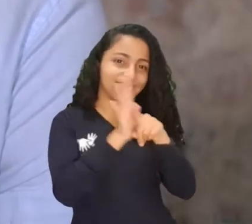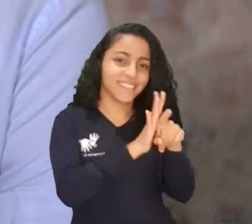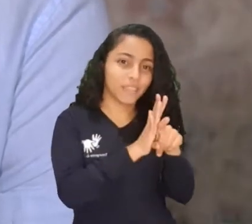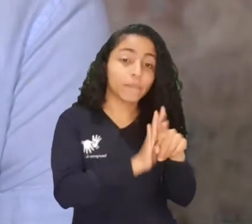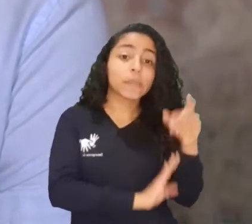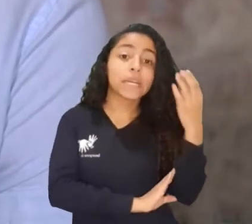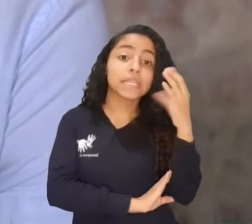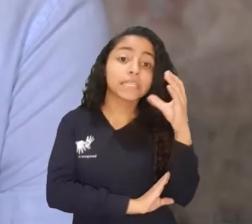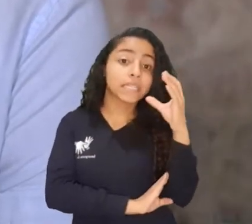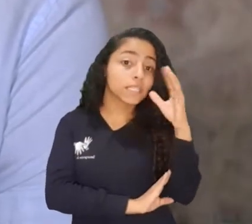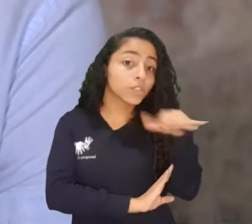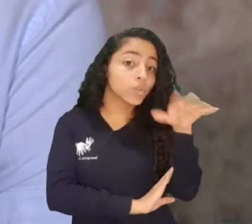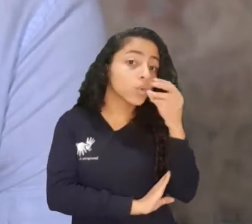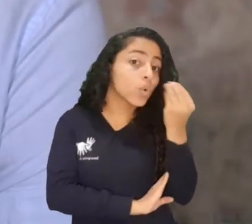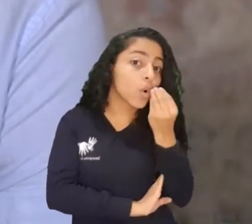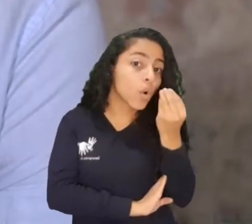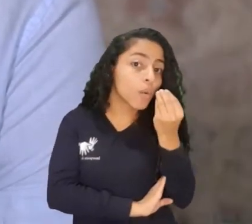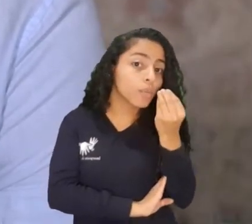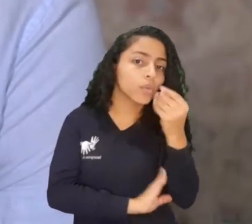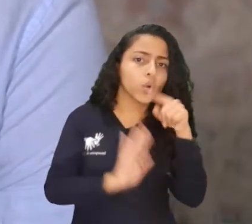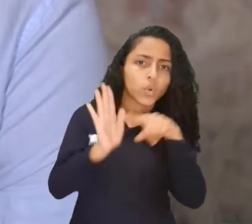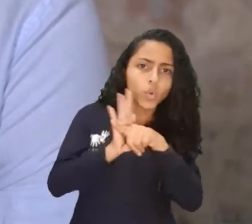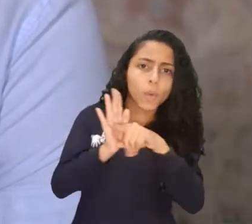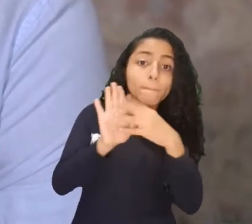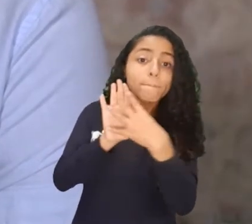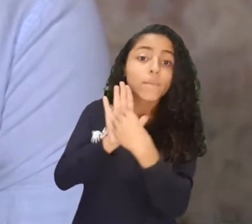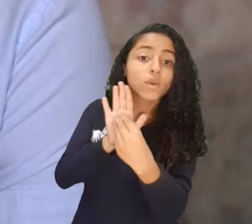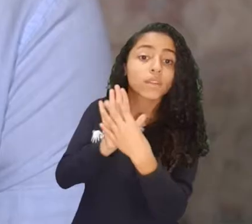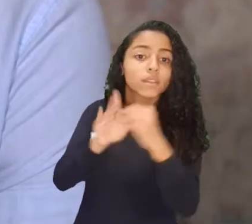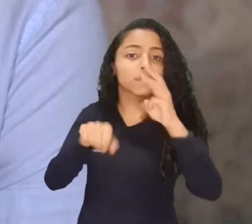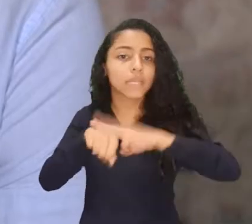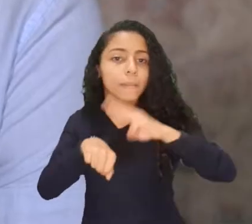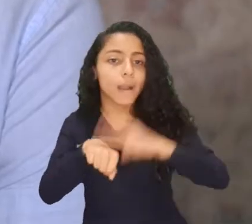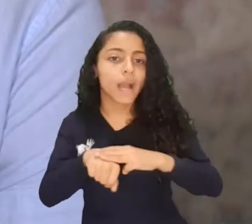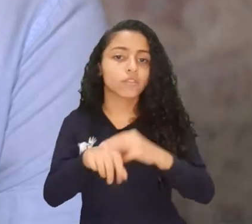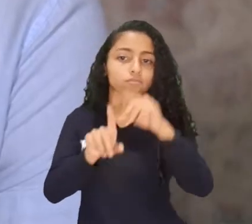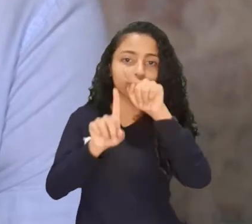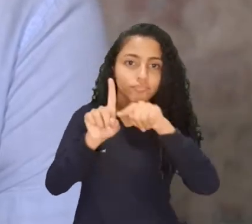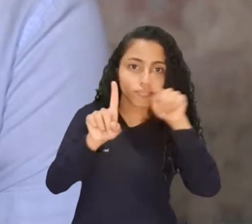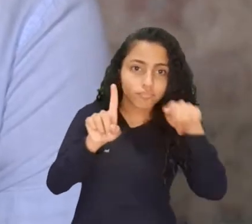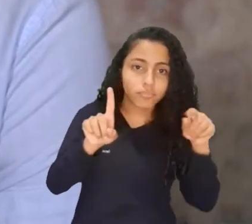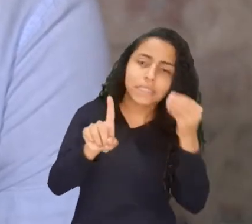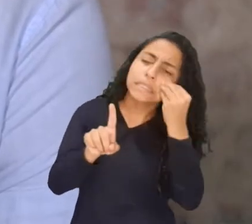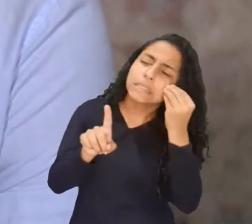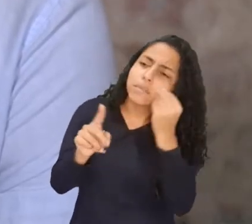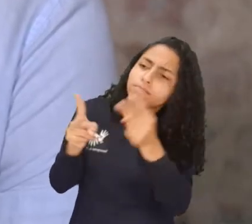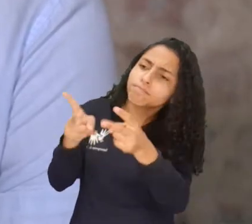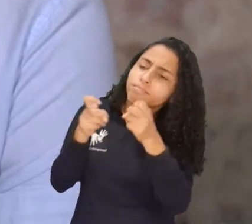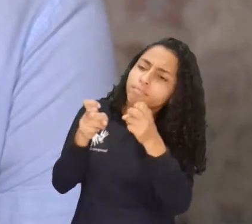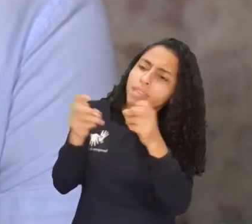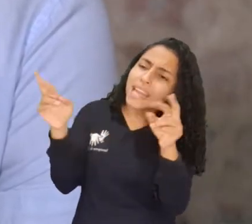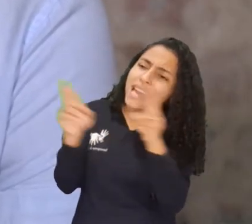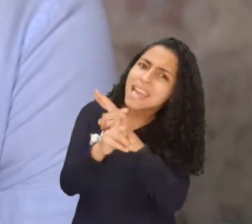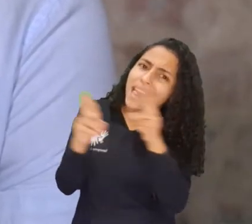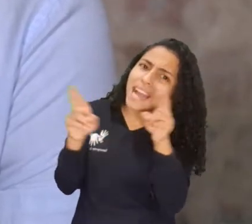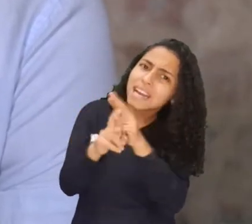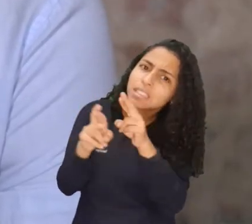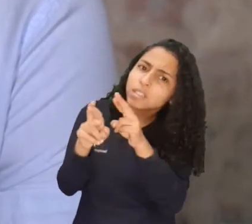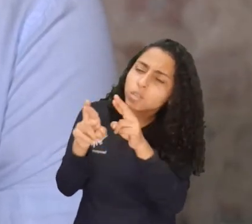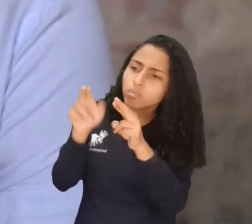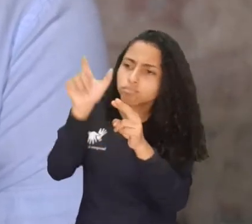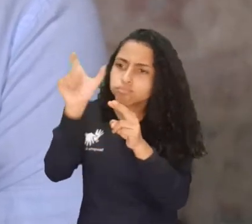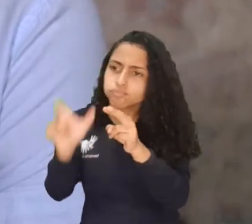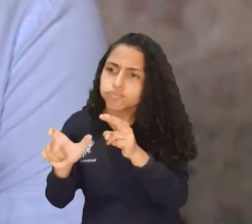modelos matemáticos ou estatísticos para tentar extrair uma relação entre as espécies, o hábitat e o clima, de maneira